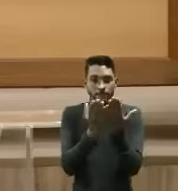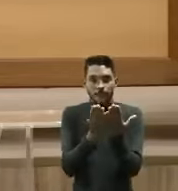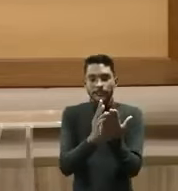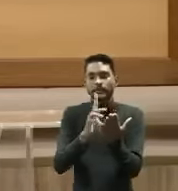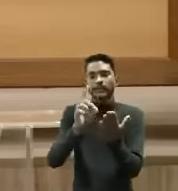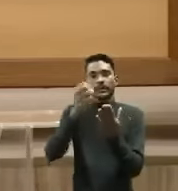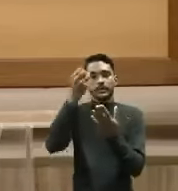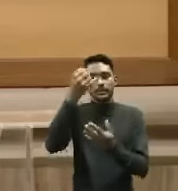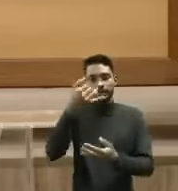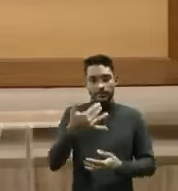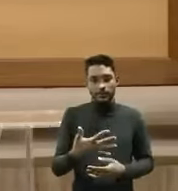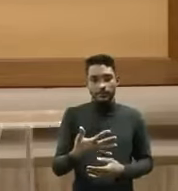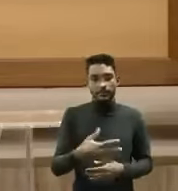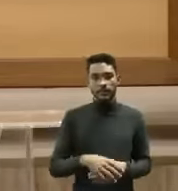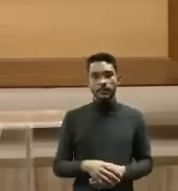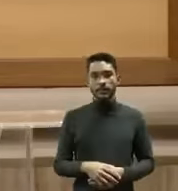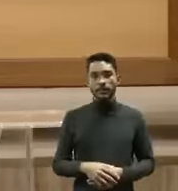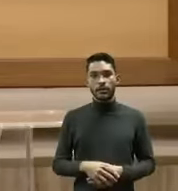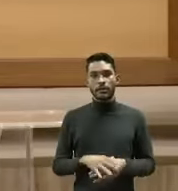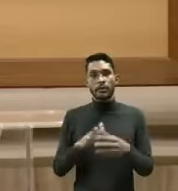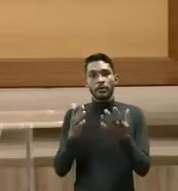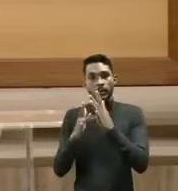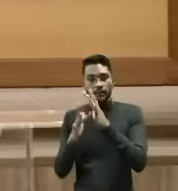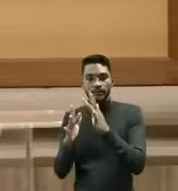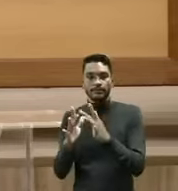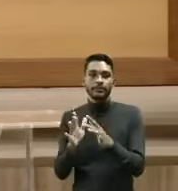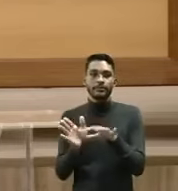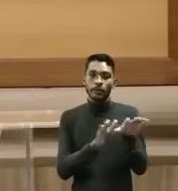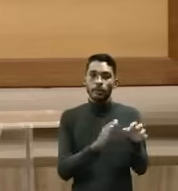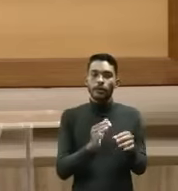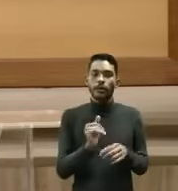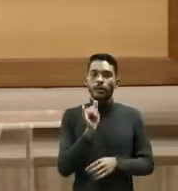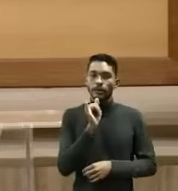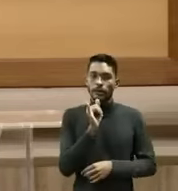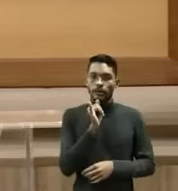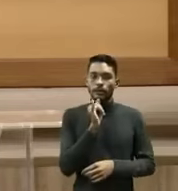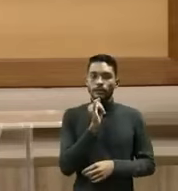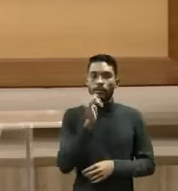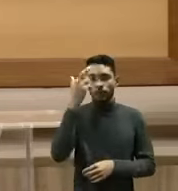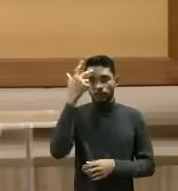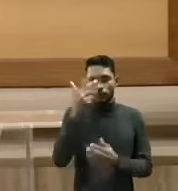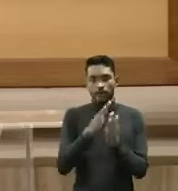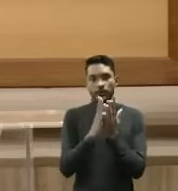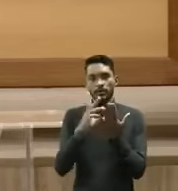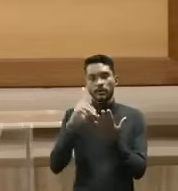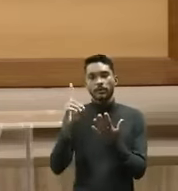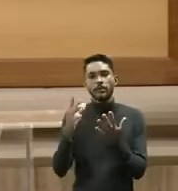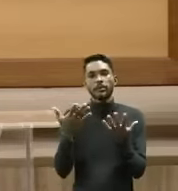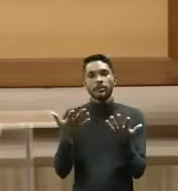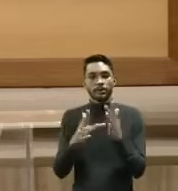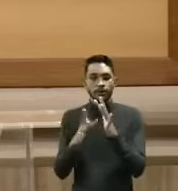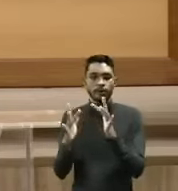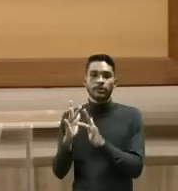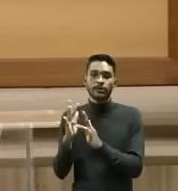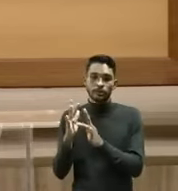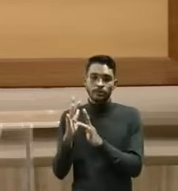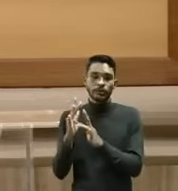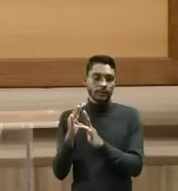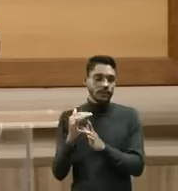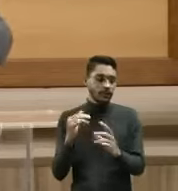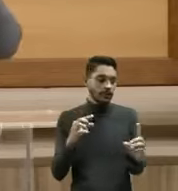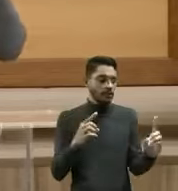Paulo a primeira coisa que ele perguntou foi o que o que eu devo fazer olha crença é isso e o que eu